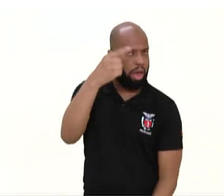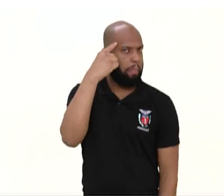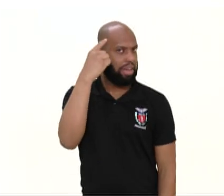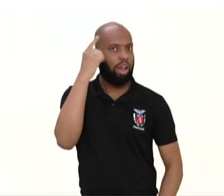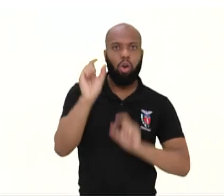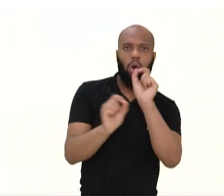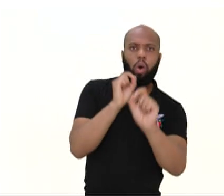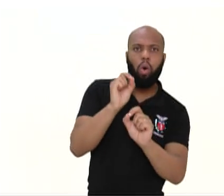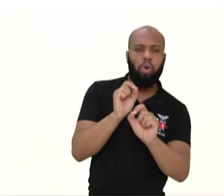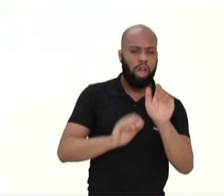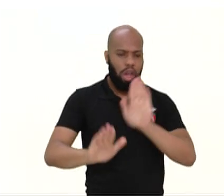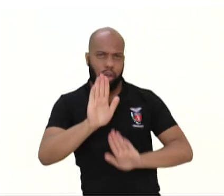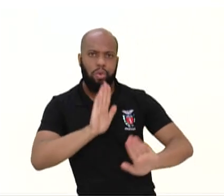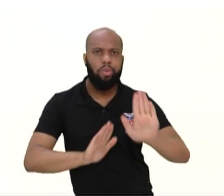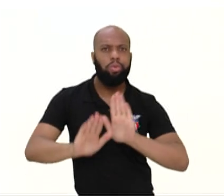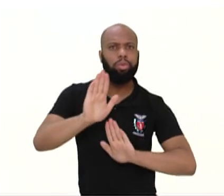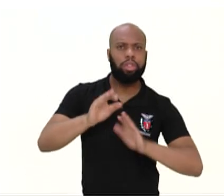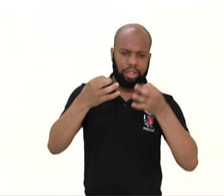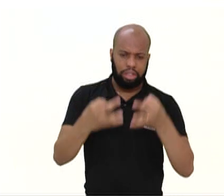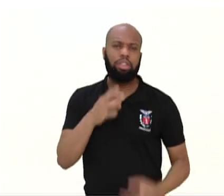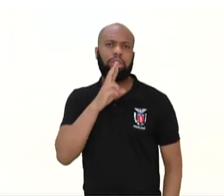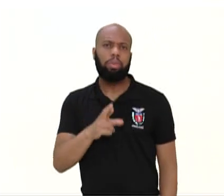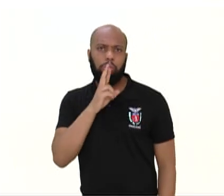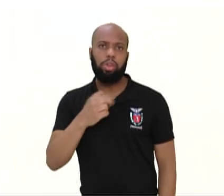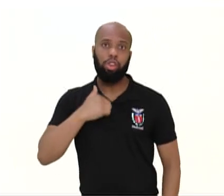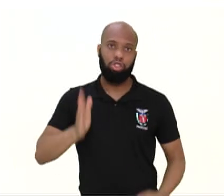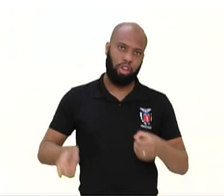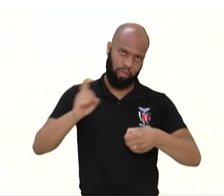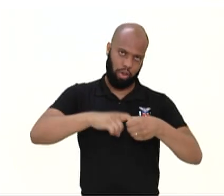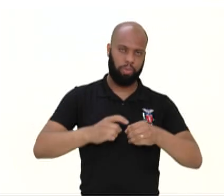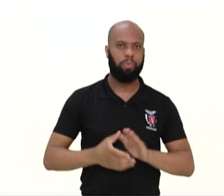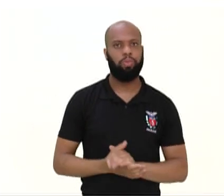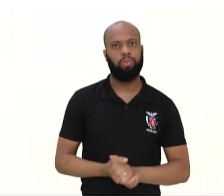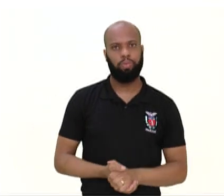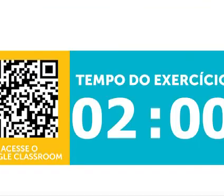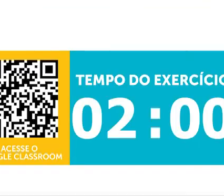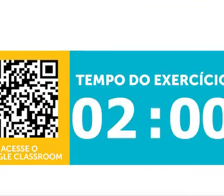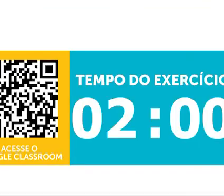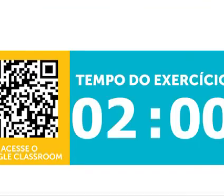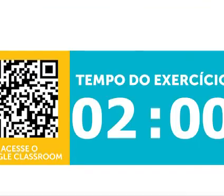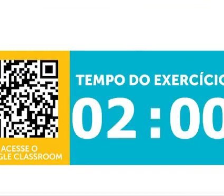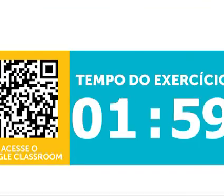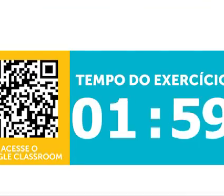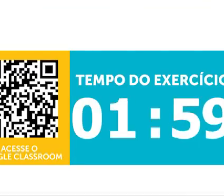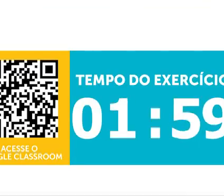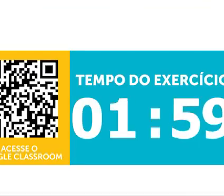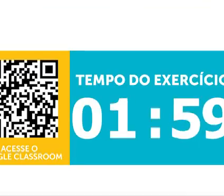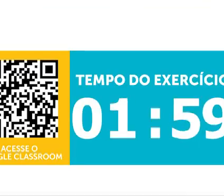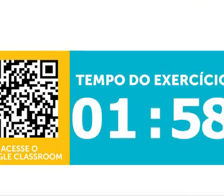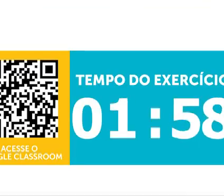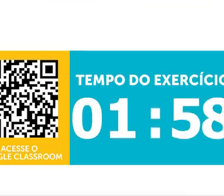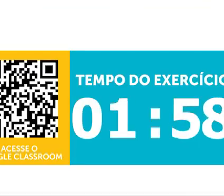quais precauções são importantes, respondam e já retornamos.